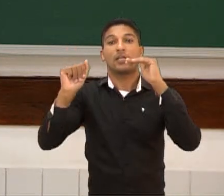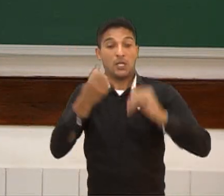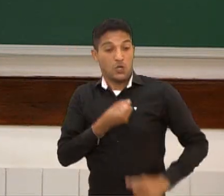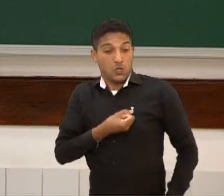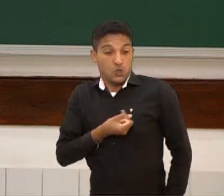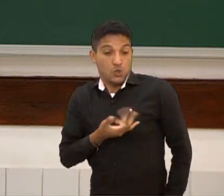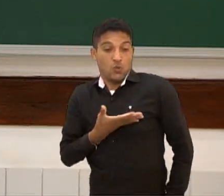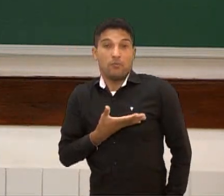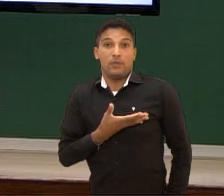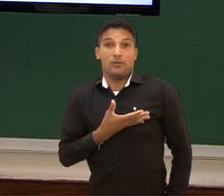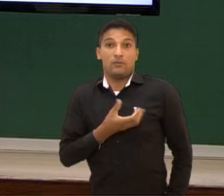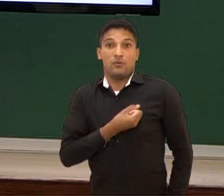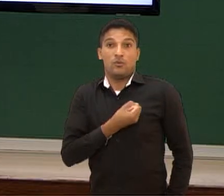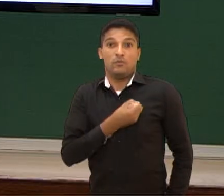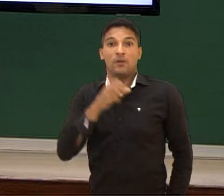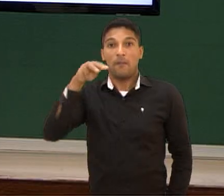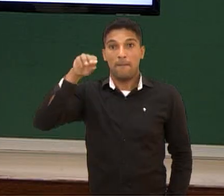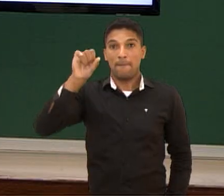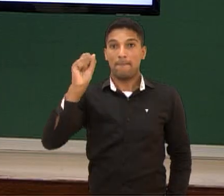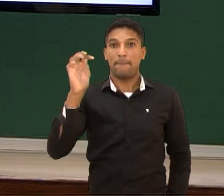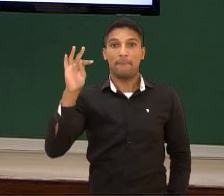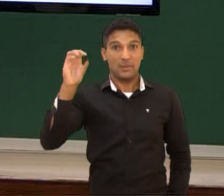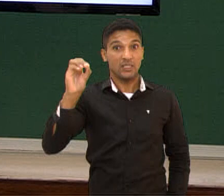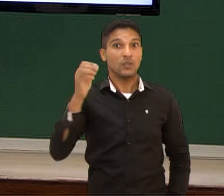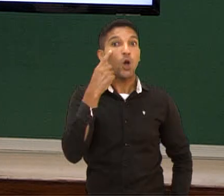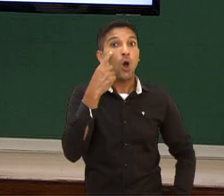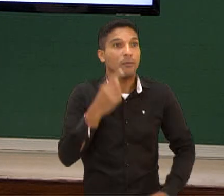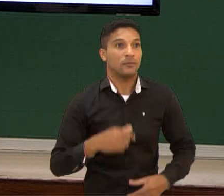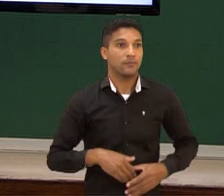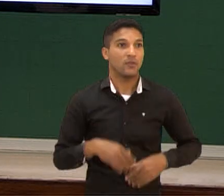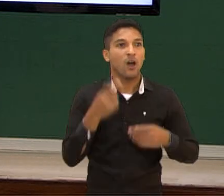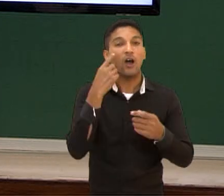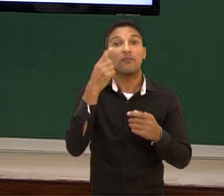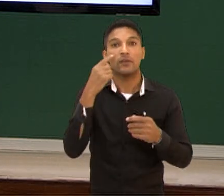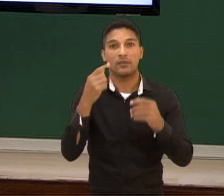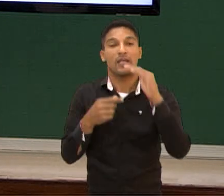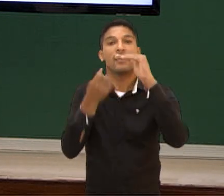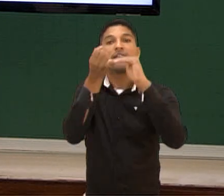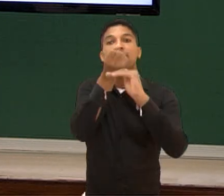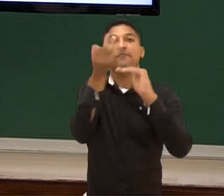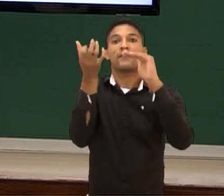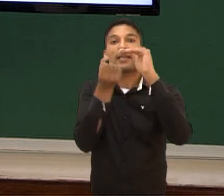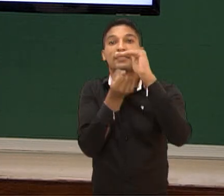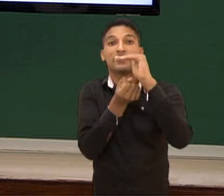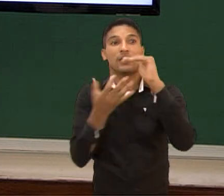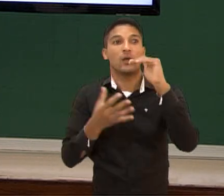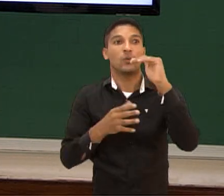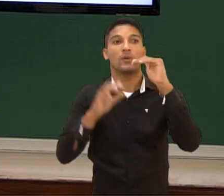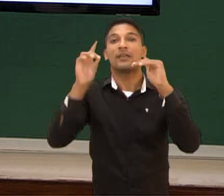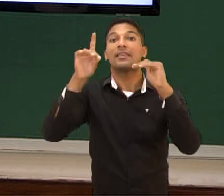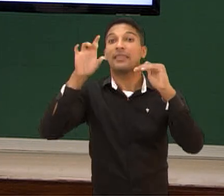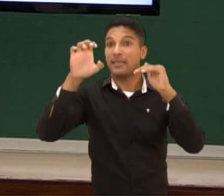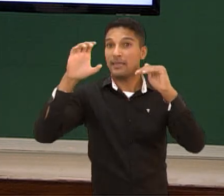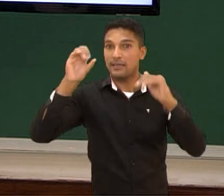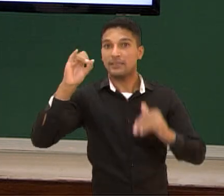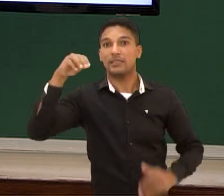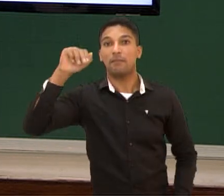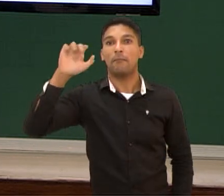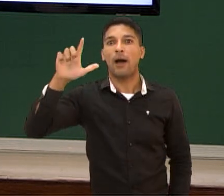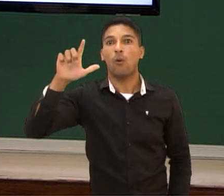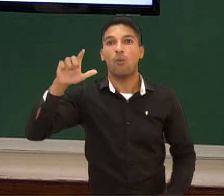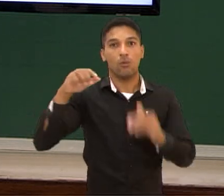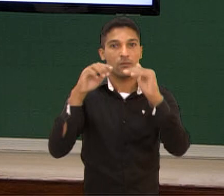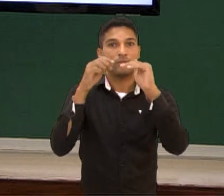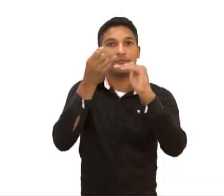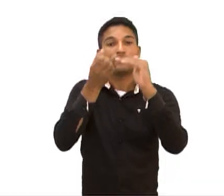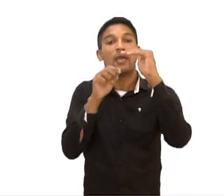ok? Então aqui, ó, o que nós temos aqui? Temos uma ideia de fração decimal, certo? Qual que é essa fração decimal? São todas